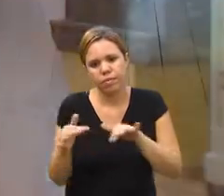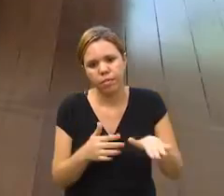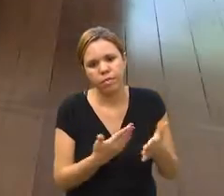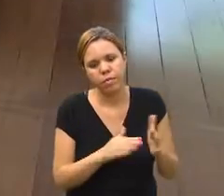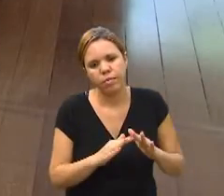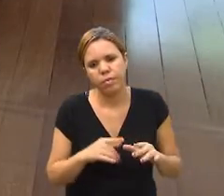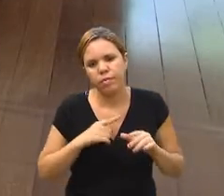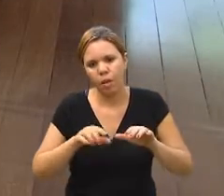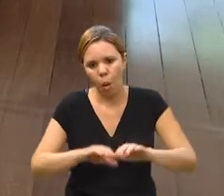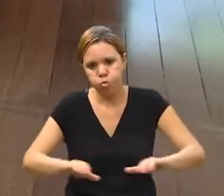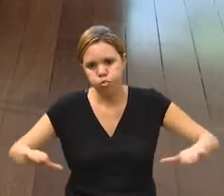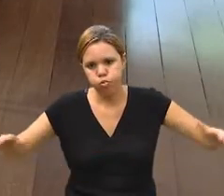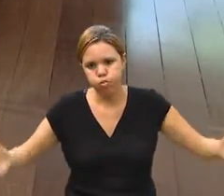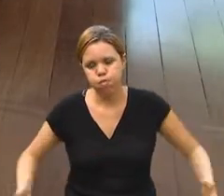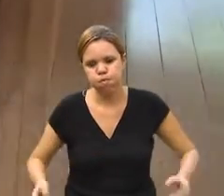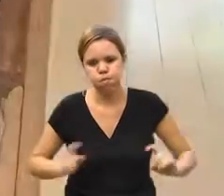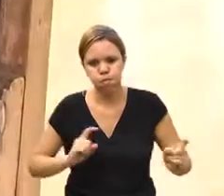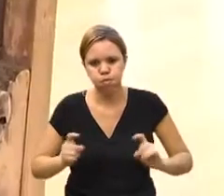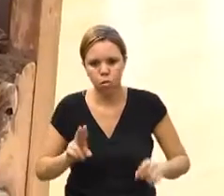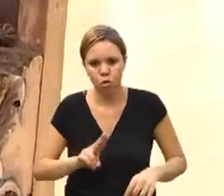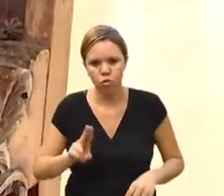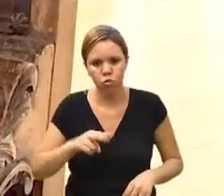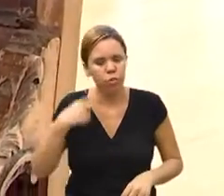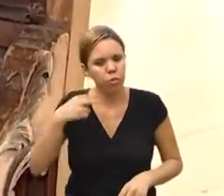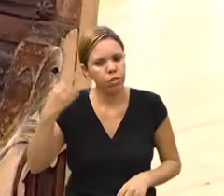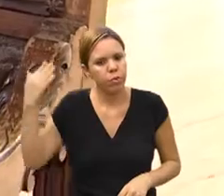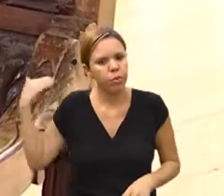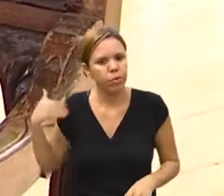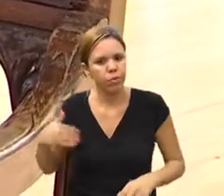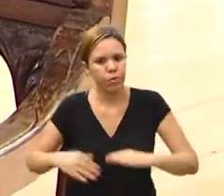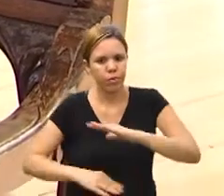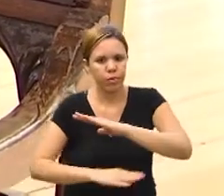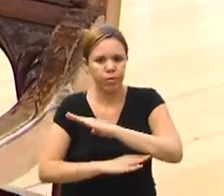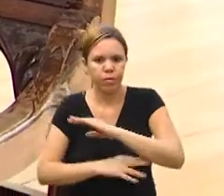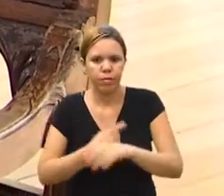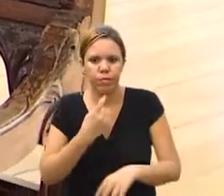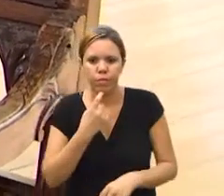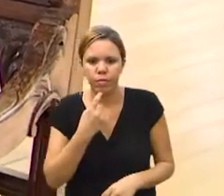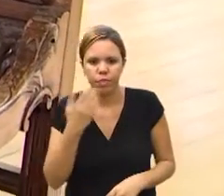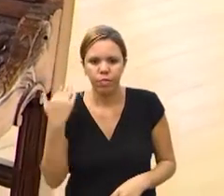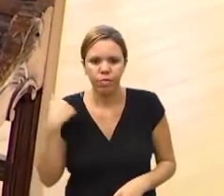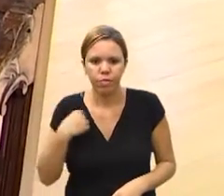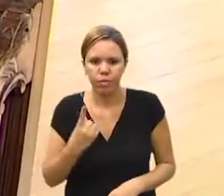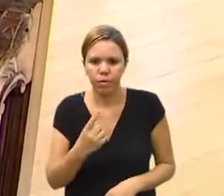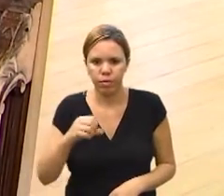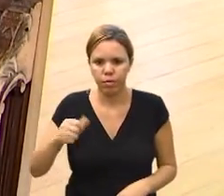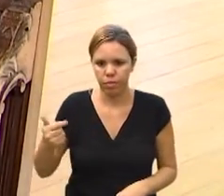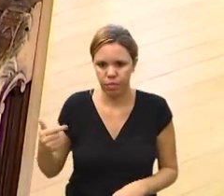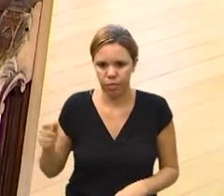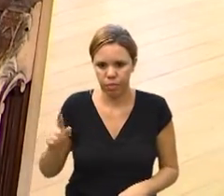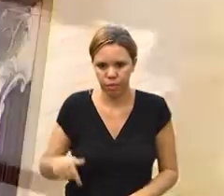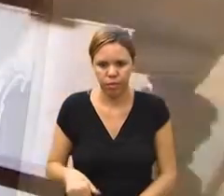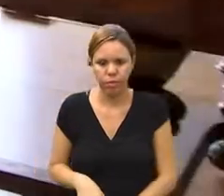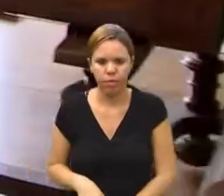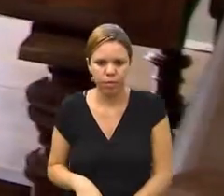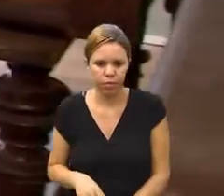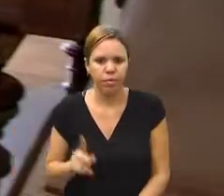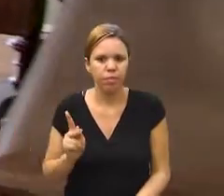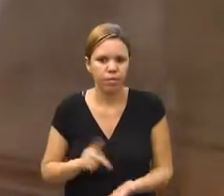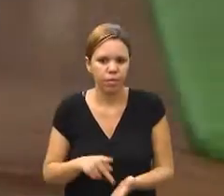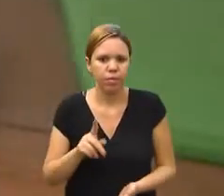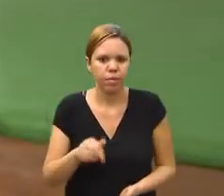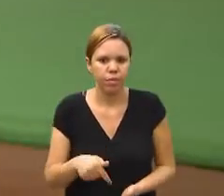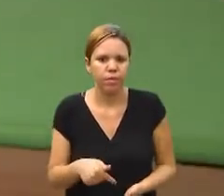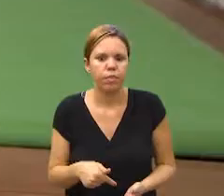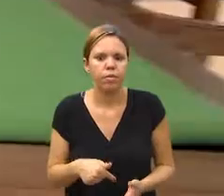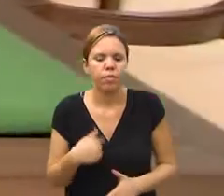Tem uma mesa de reunião que era utilizada pelos vereadores na Câmara Municipal de Campinas em 1922, é isso? Exatamente. Essa mesa ela